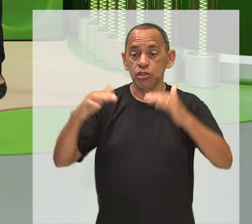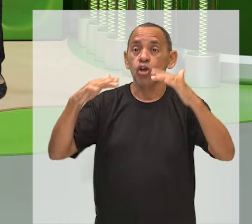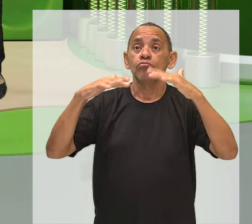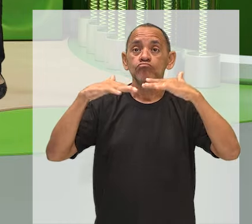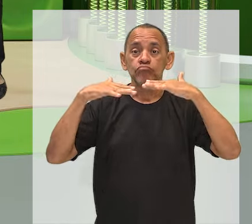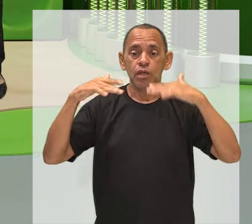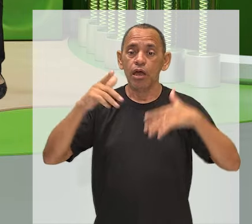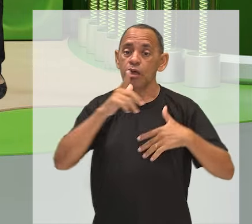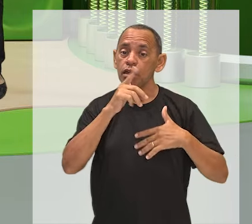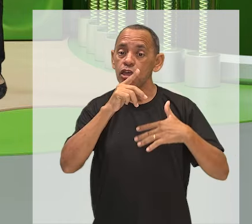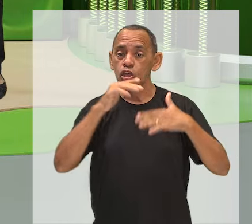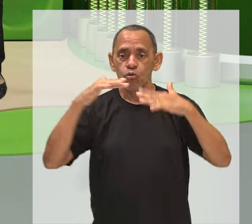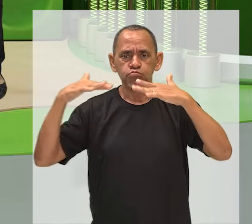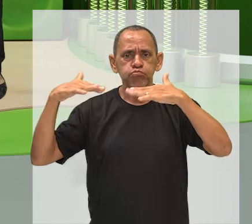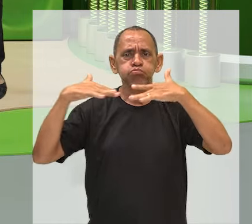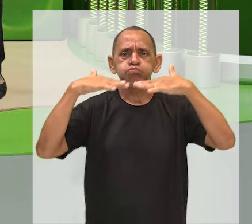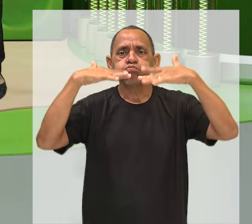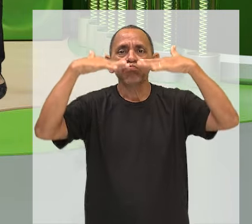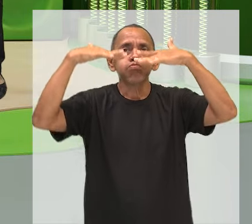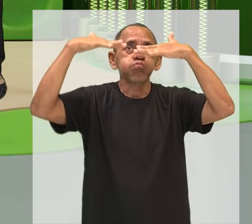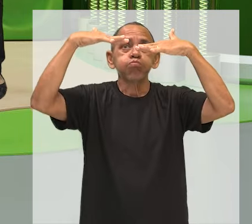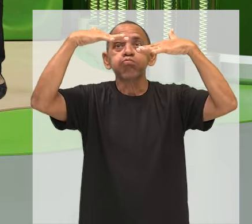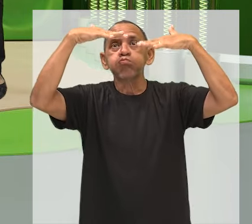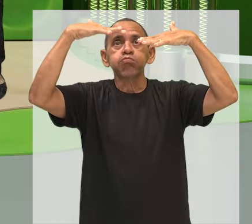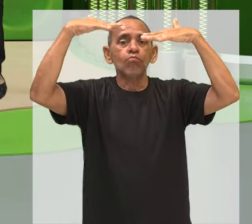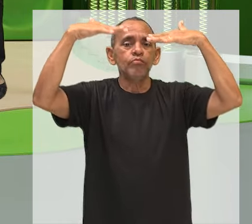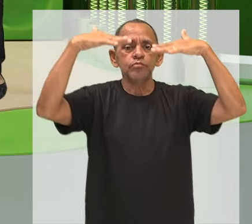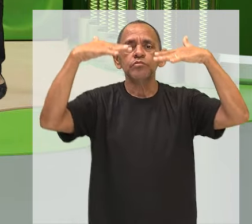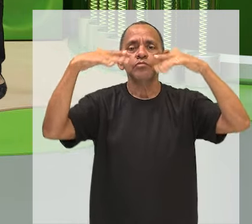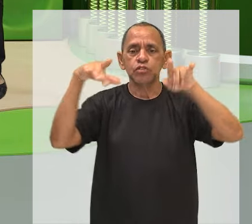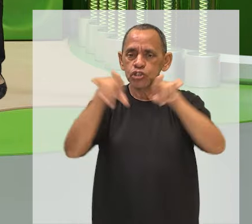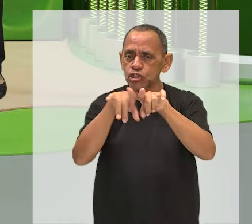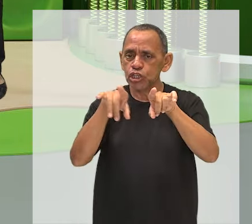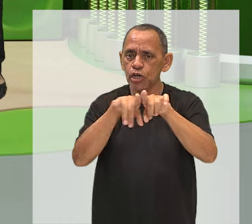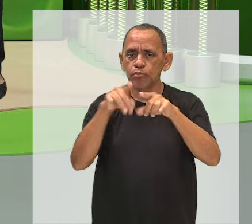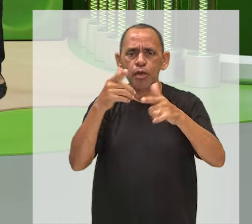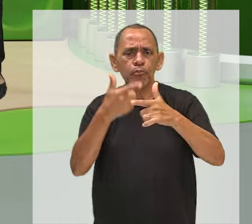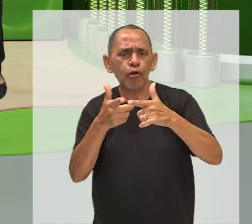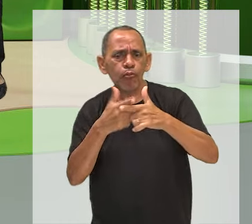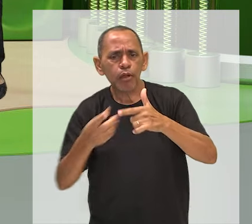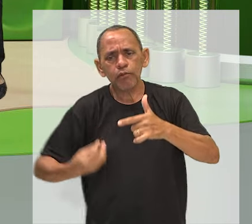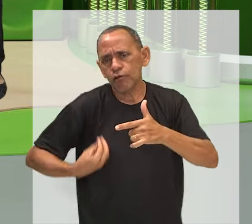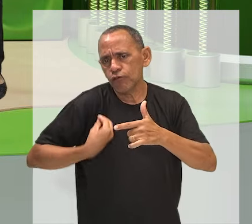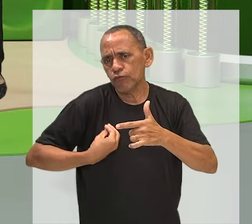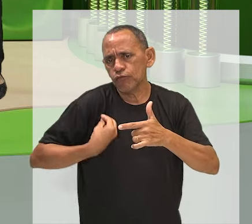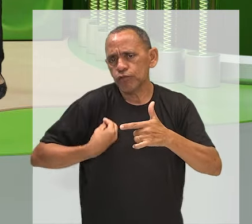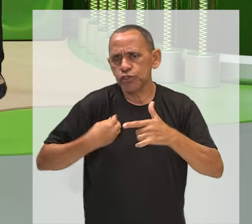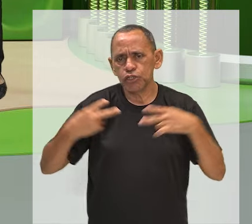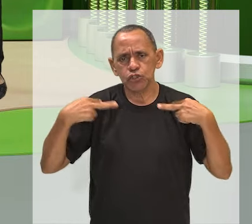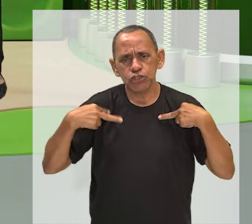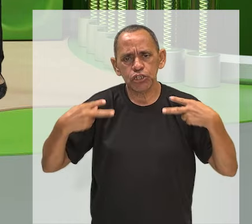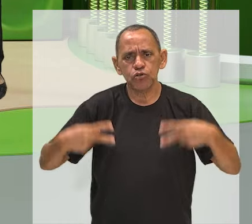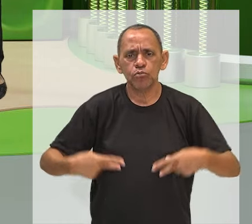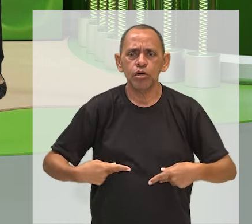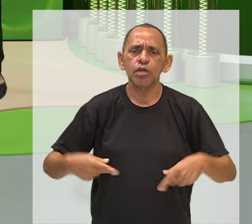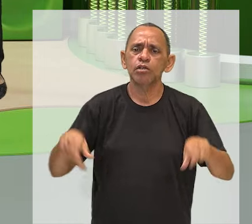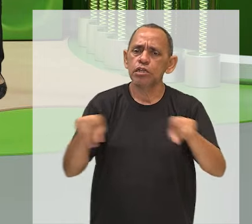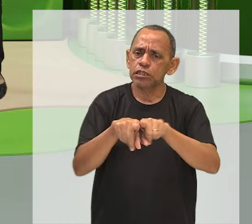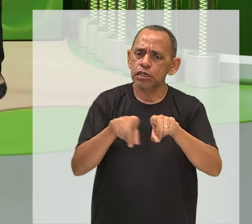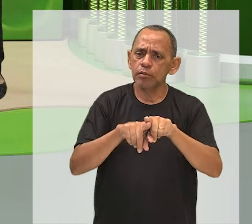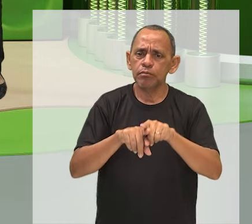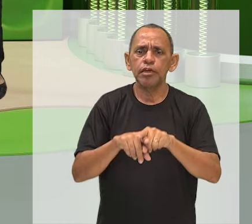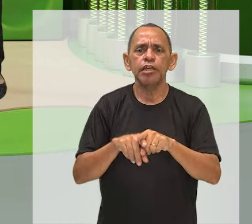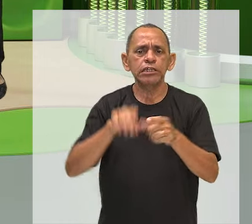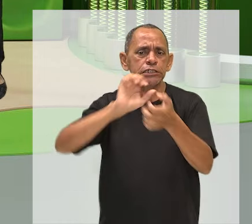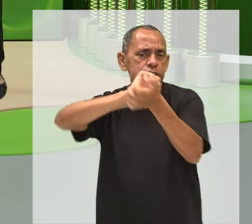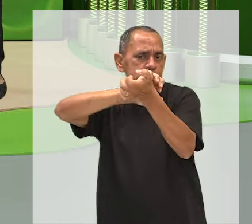aí prejuízos, né, para a vida das pessoas. A gente vai observar ali locais onde tem a maior ocorrência de enchentes, de cheias,